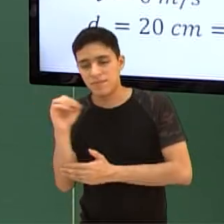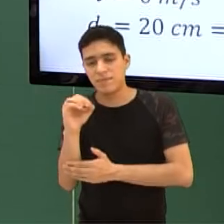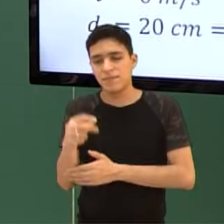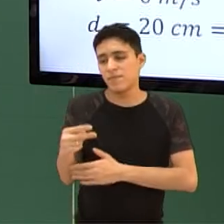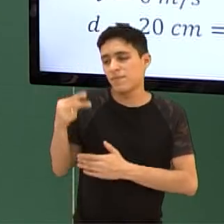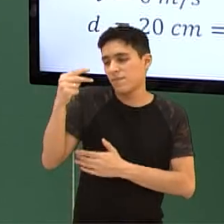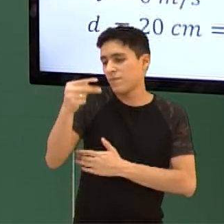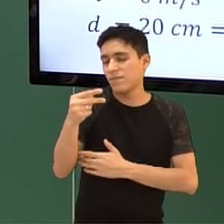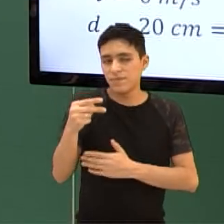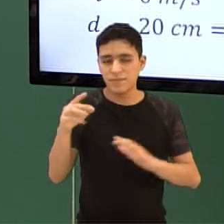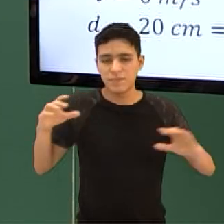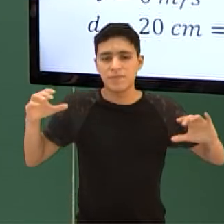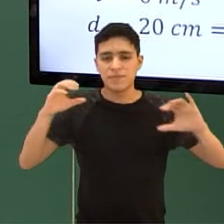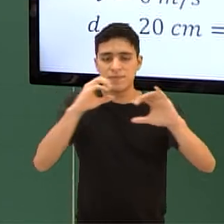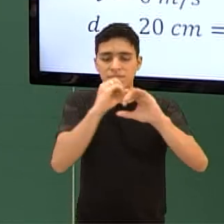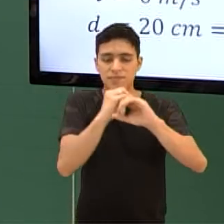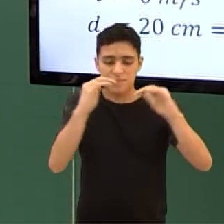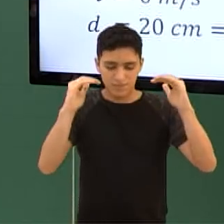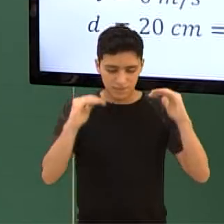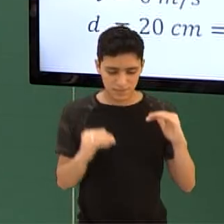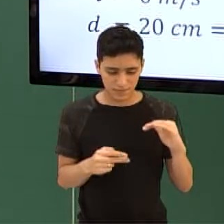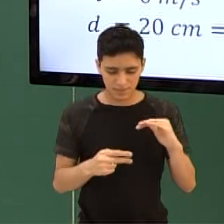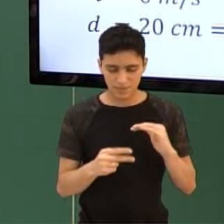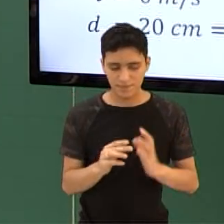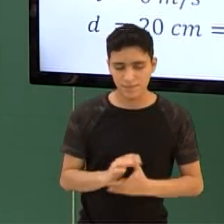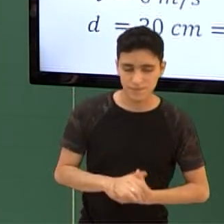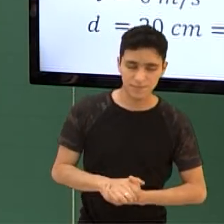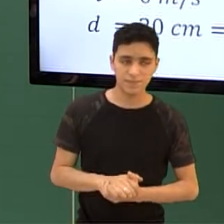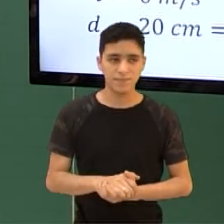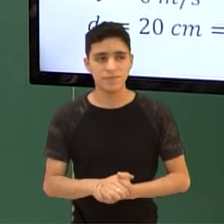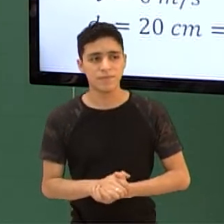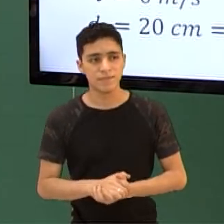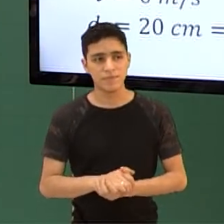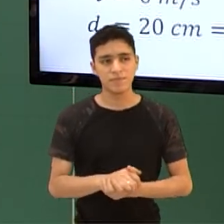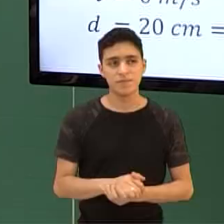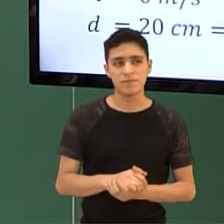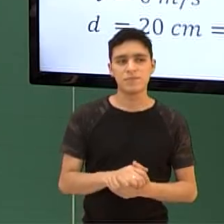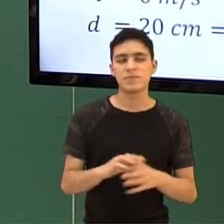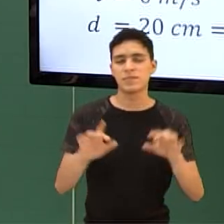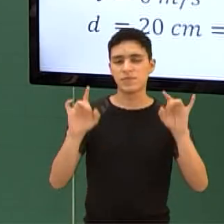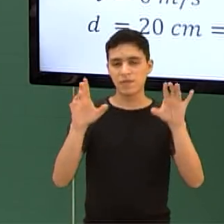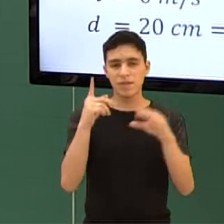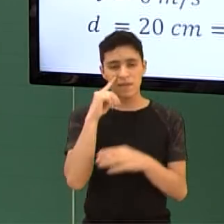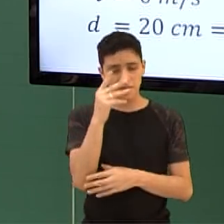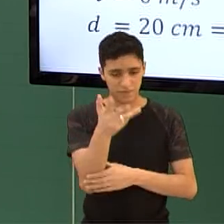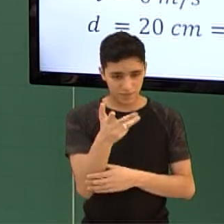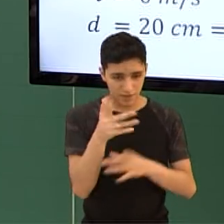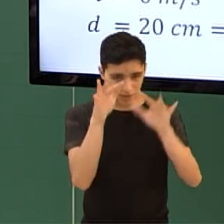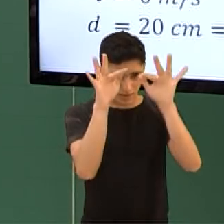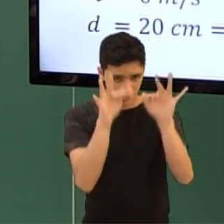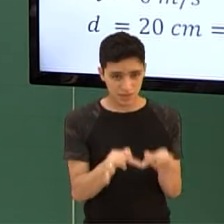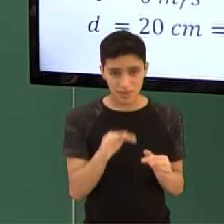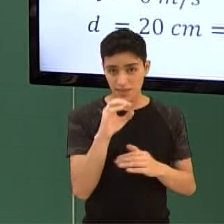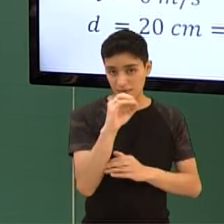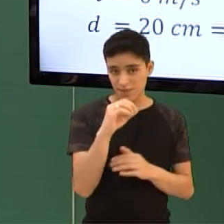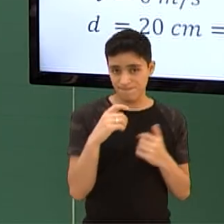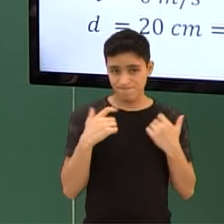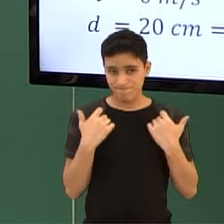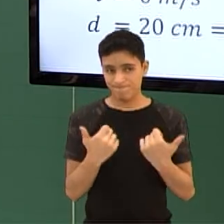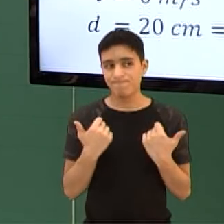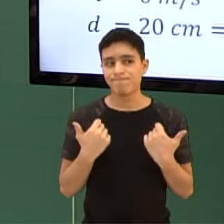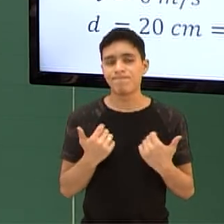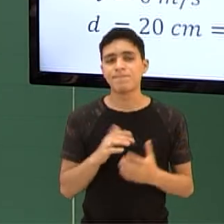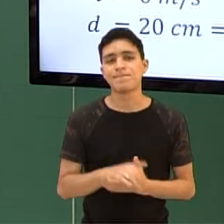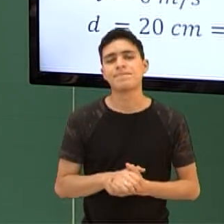ao quadrado, tudo isso sobre 2, certo? Lembrando aqui, né? Só lembrando que a velocidade final, ela acaba sendo zero.